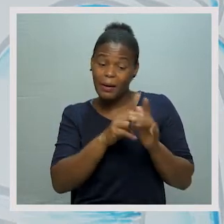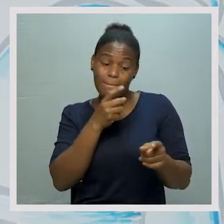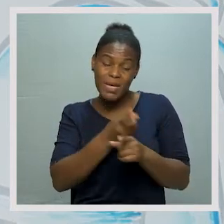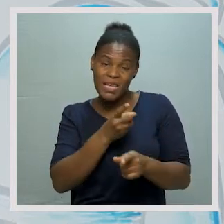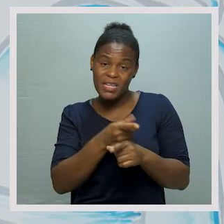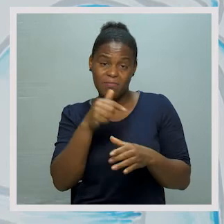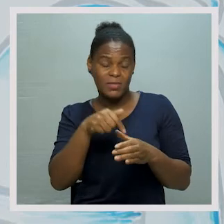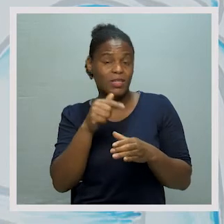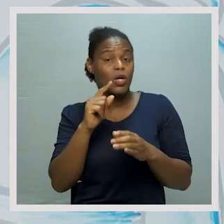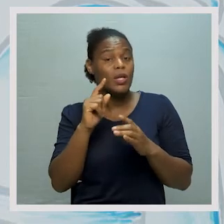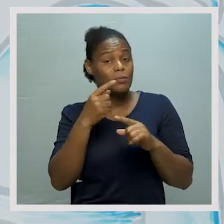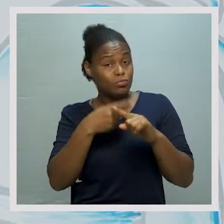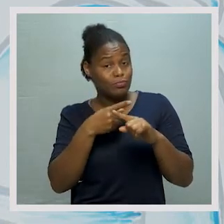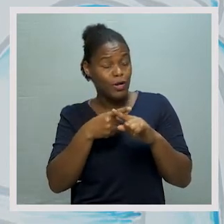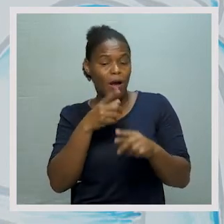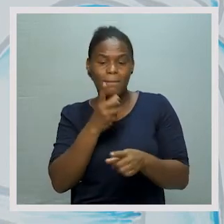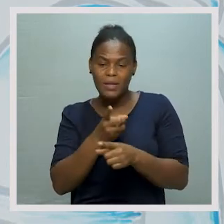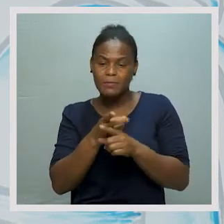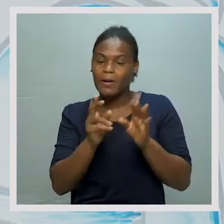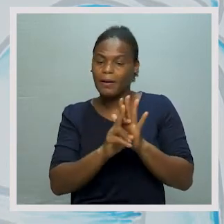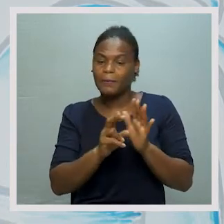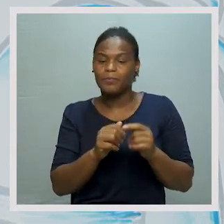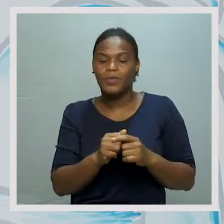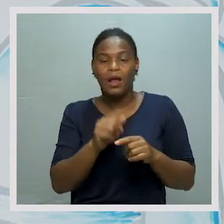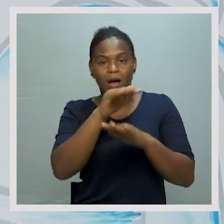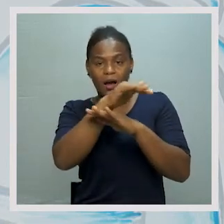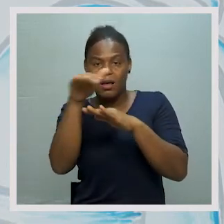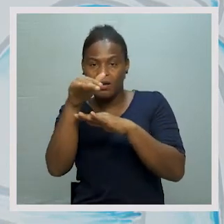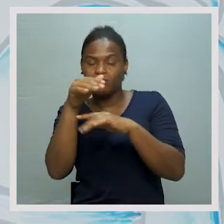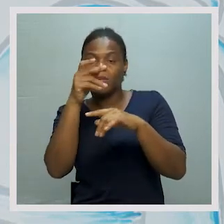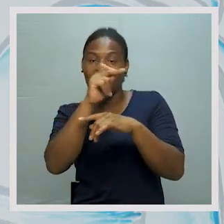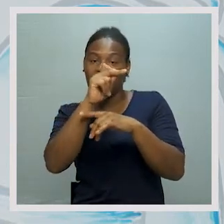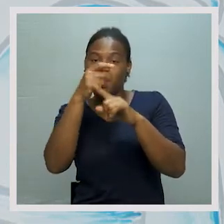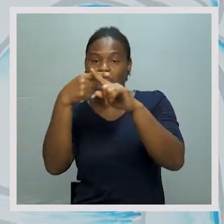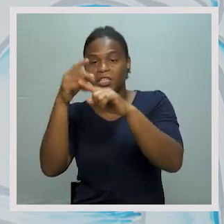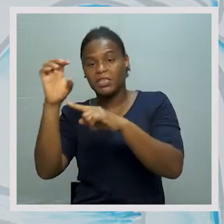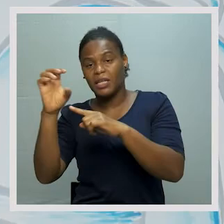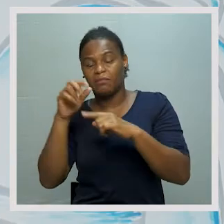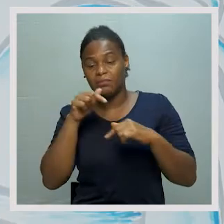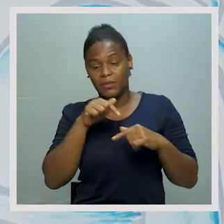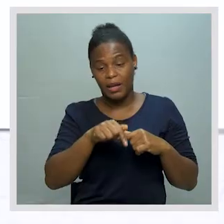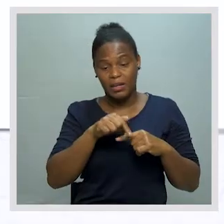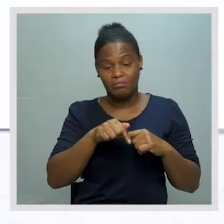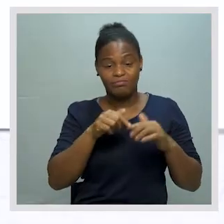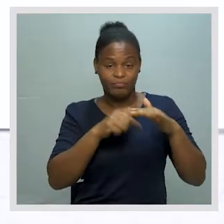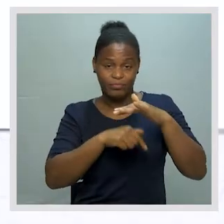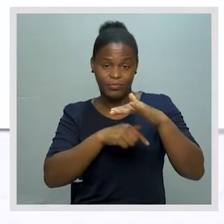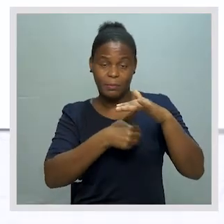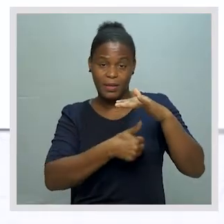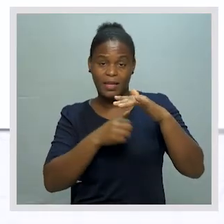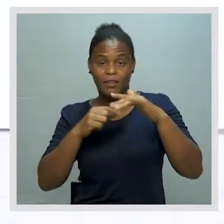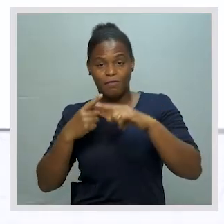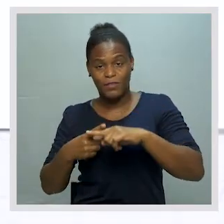na multiplicação. Vais multiplicar os numeradores, A vezes C, e multiplicar os denominadores,